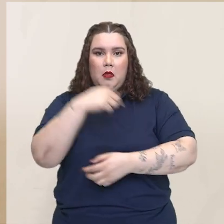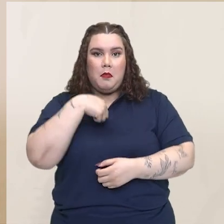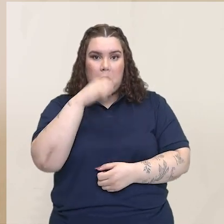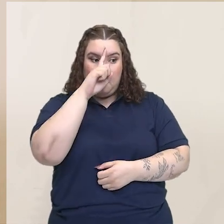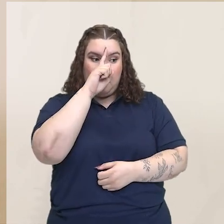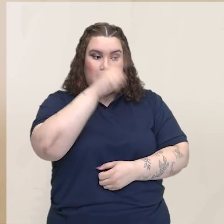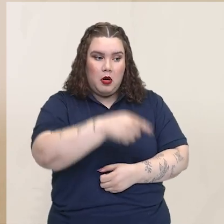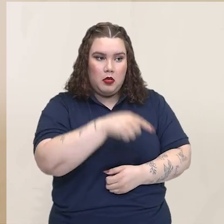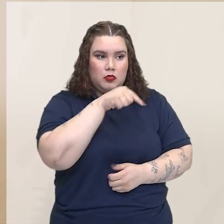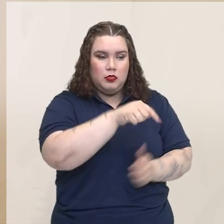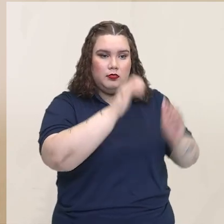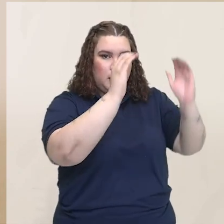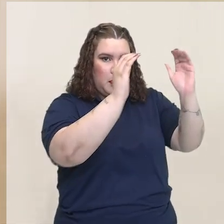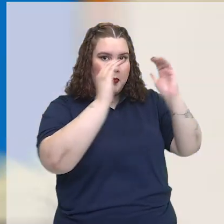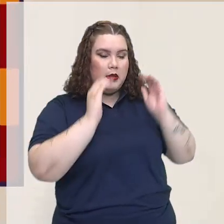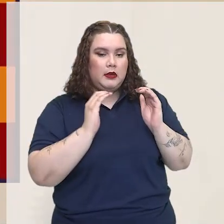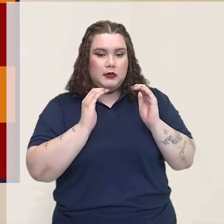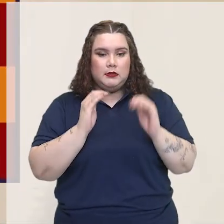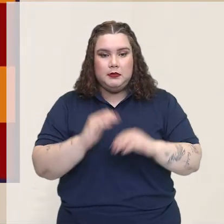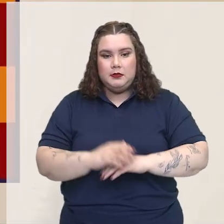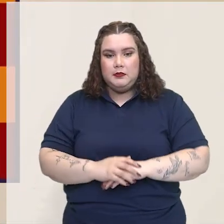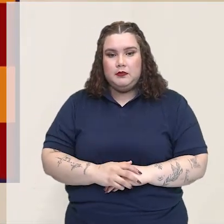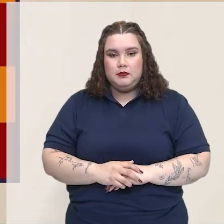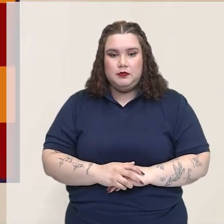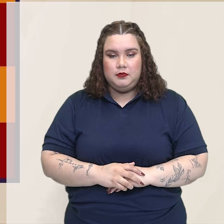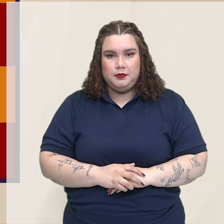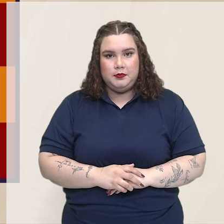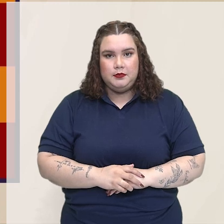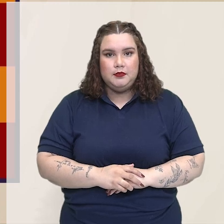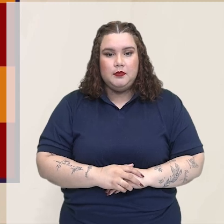e o nobre seu vassalo.